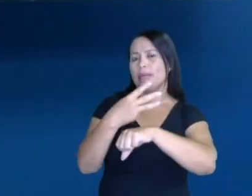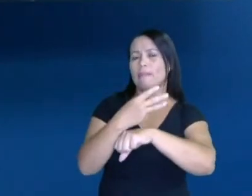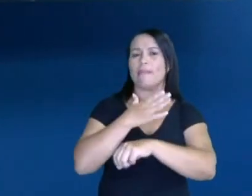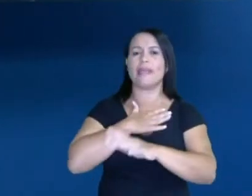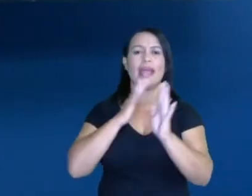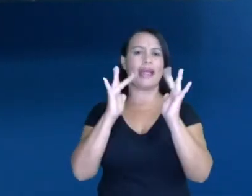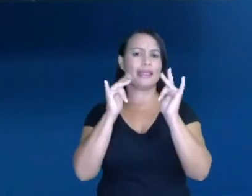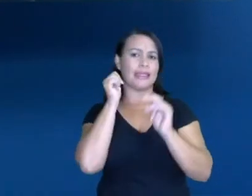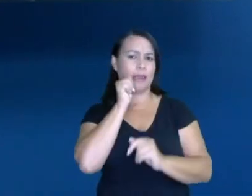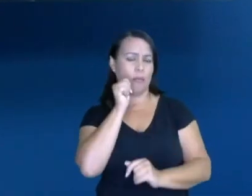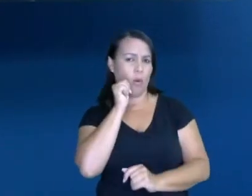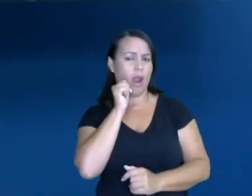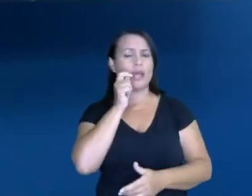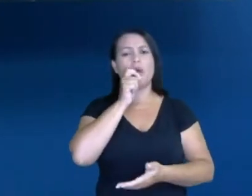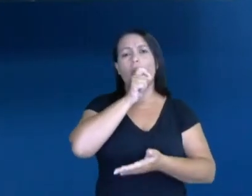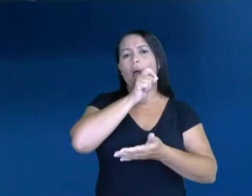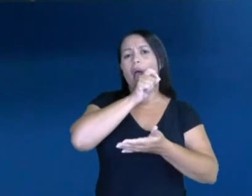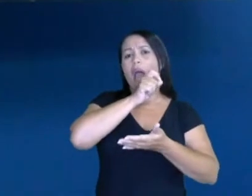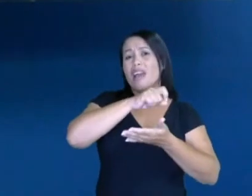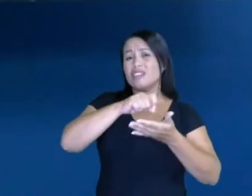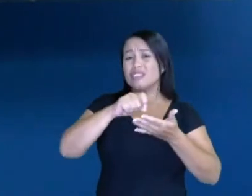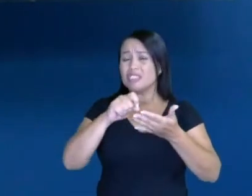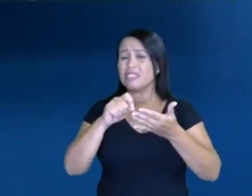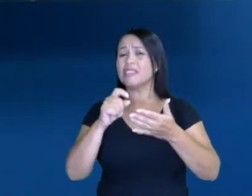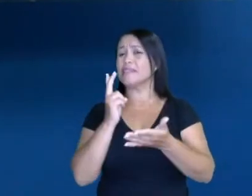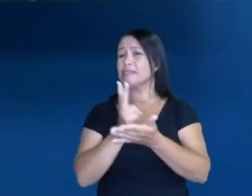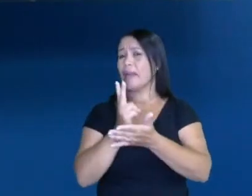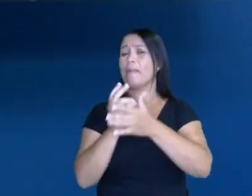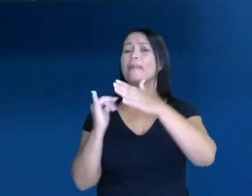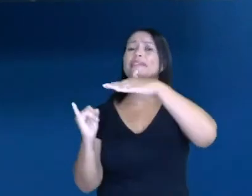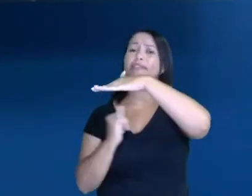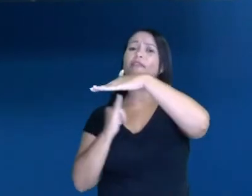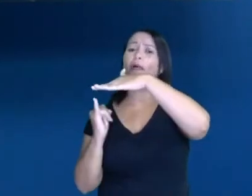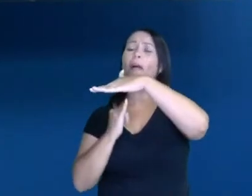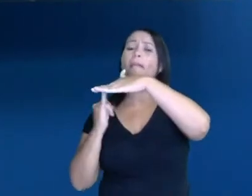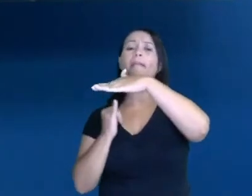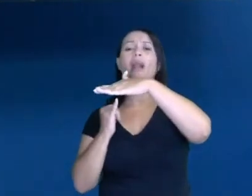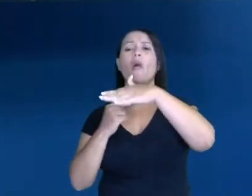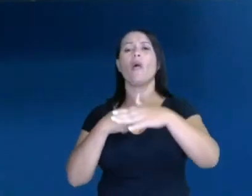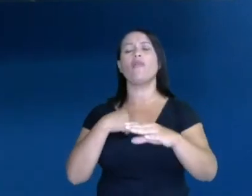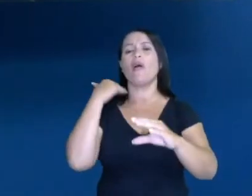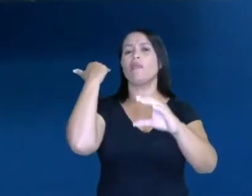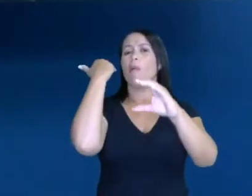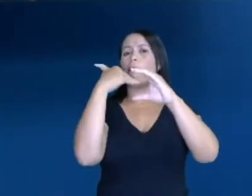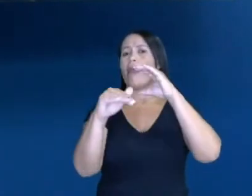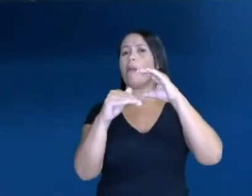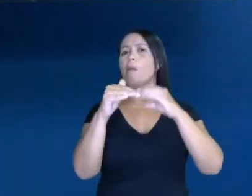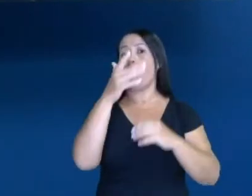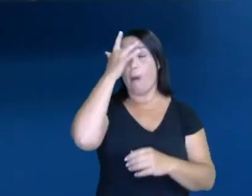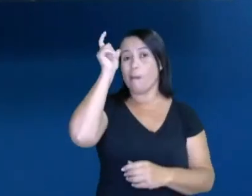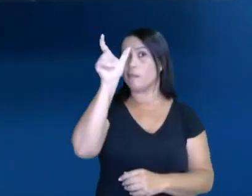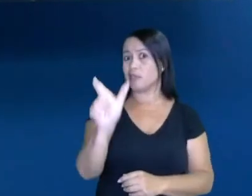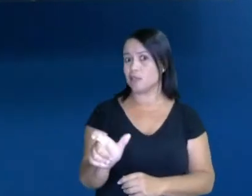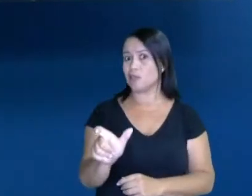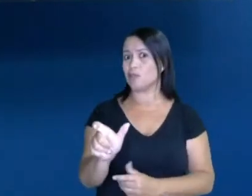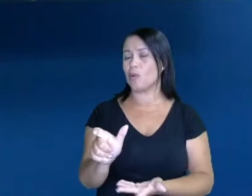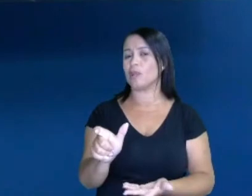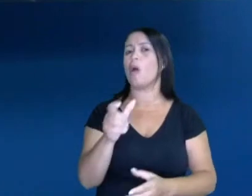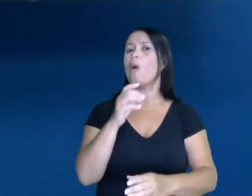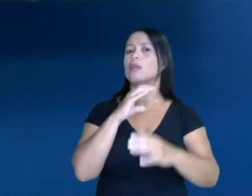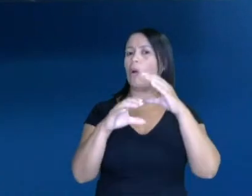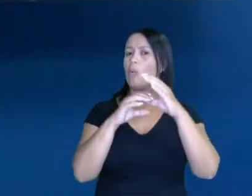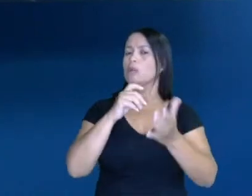ela tende a ser mais informal. Vou enviar um e-mail para o cliente. Essa